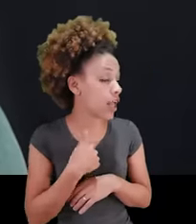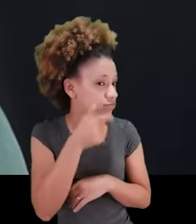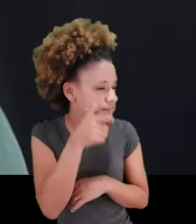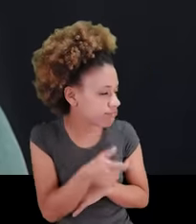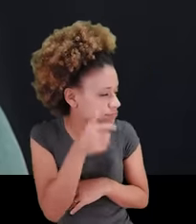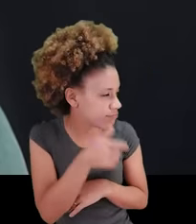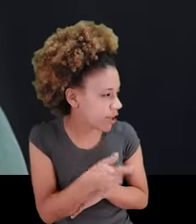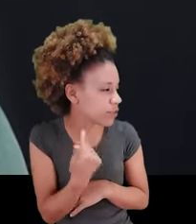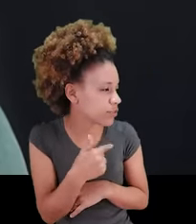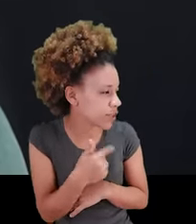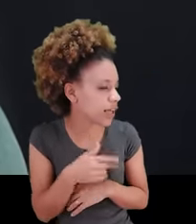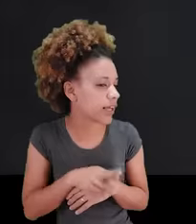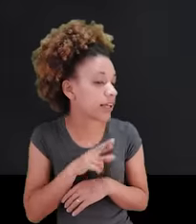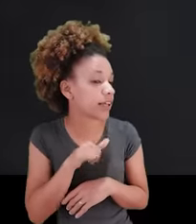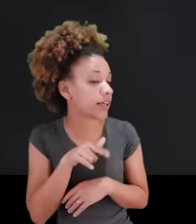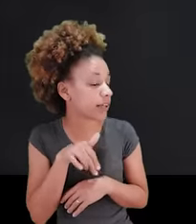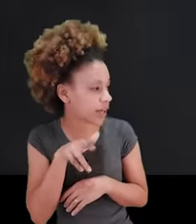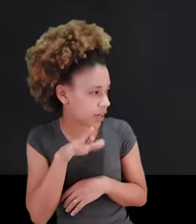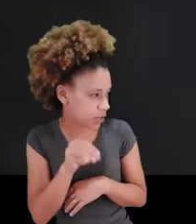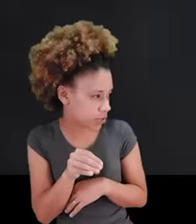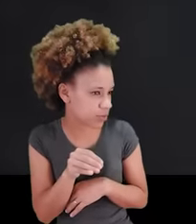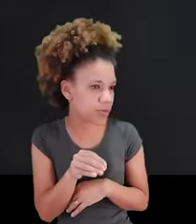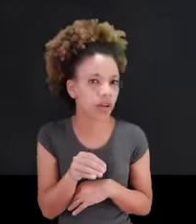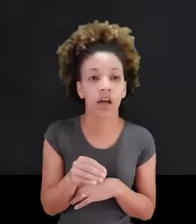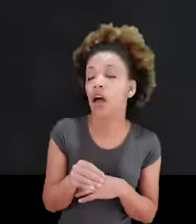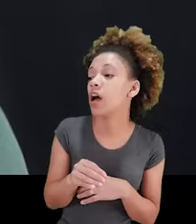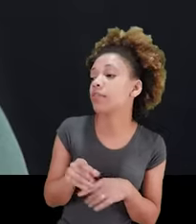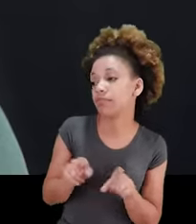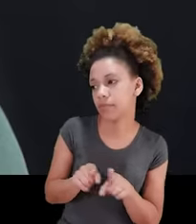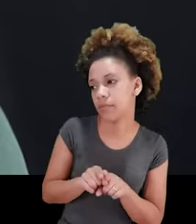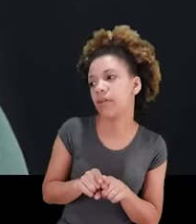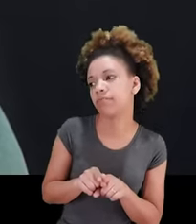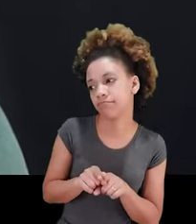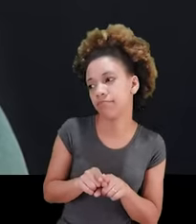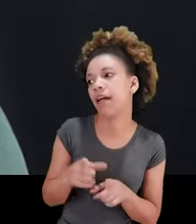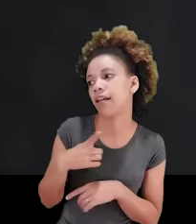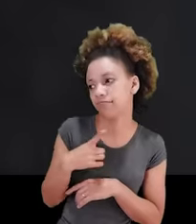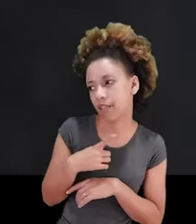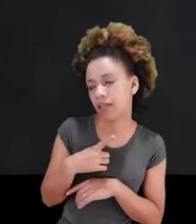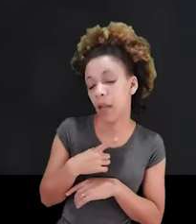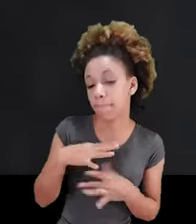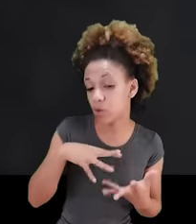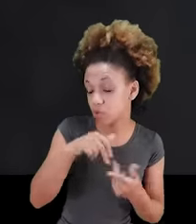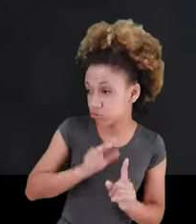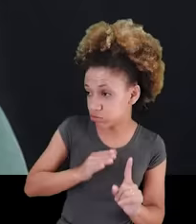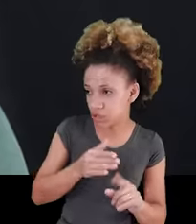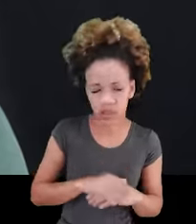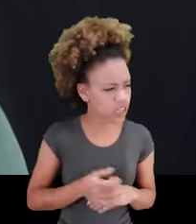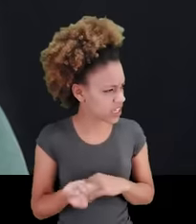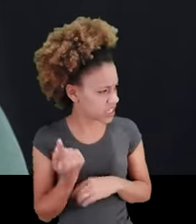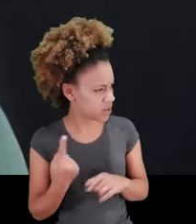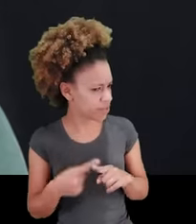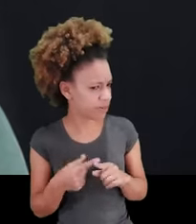do comediante, o Ricardo. Ricardo Aruz Pereira, mas lá está. É a lusofonia, entendi, né? Entendi. Não é um a cara escala que... mundial. Que estranho, porque